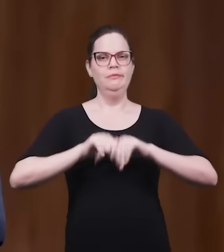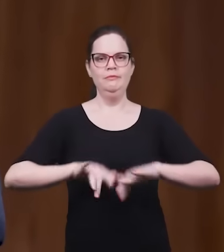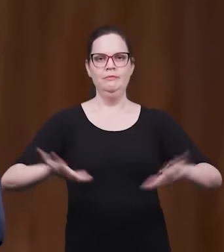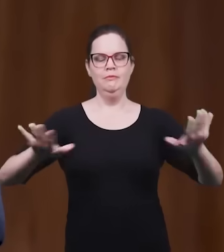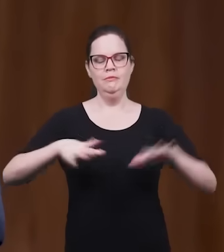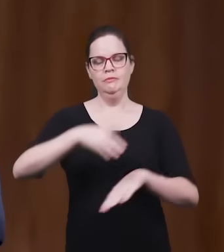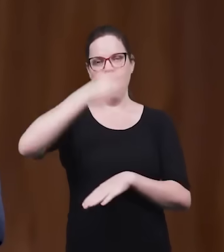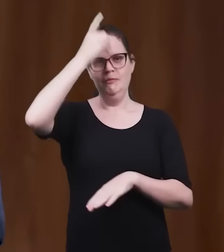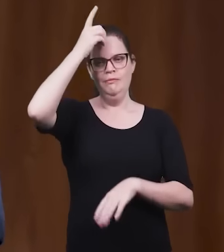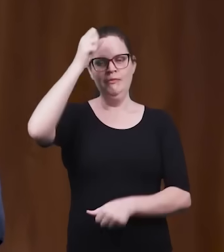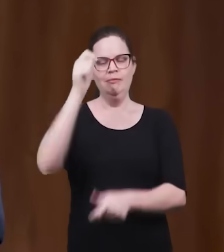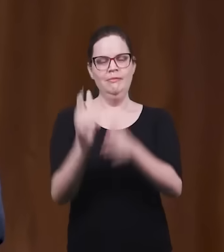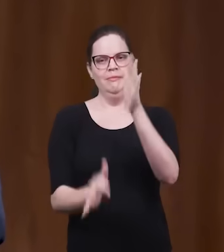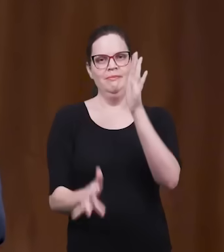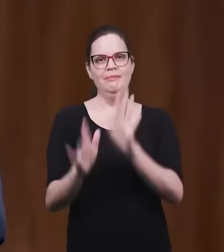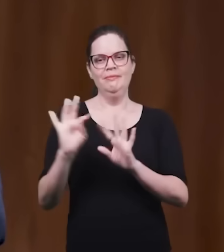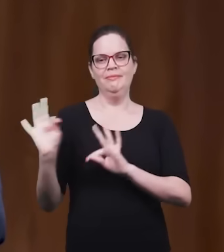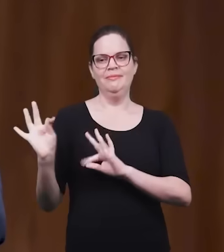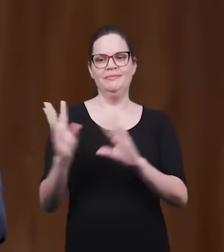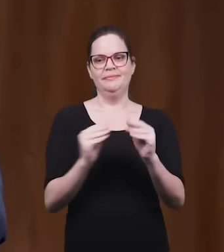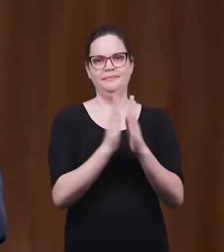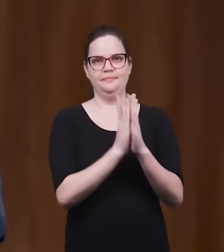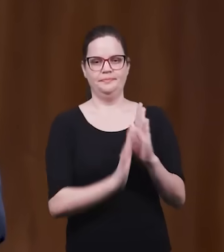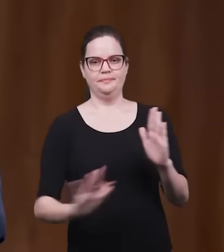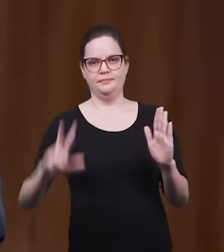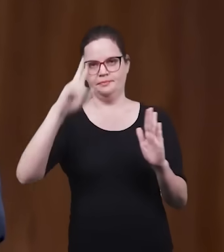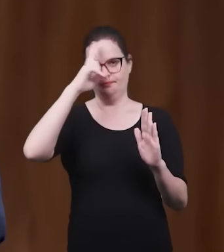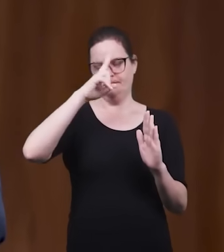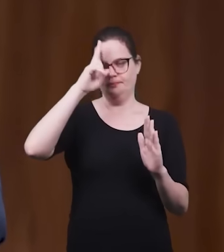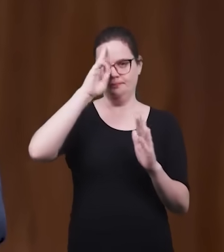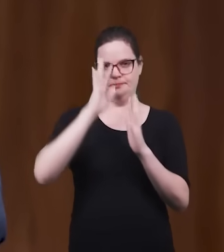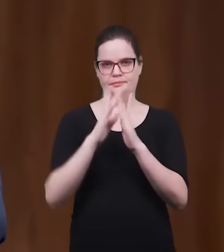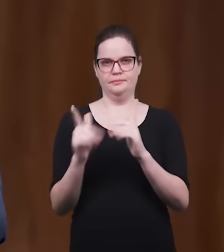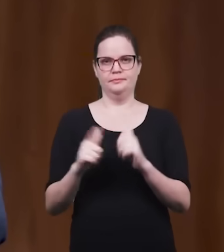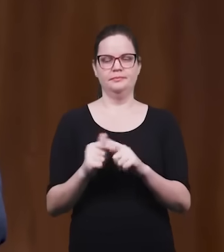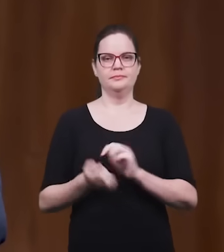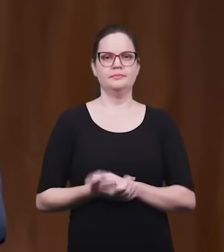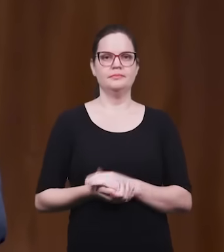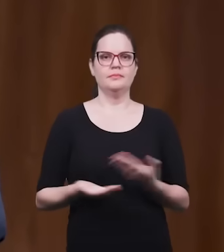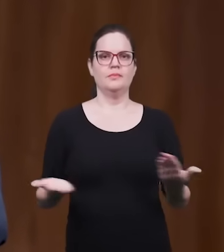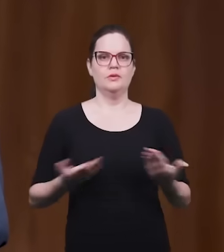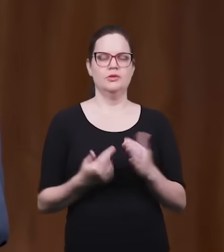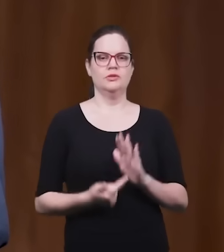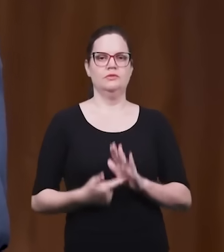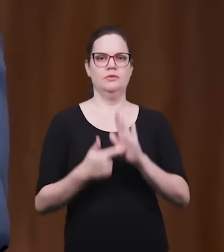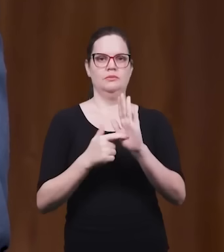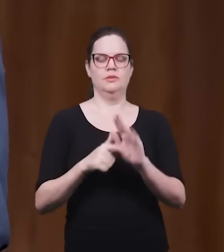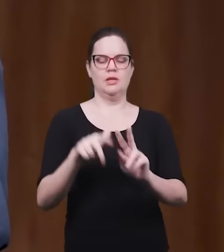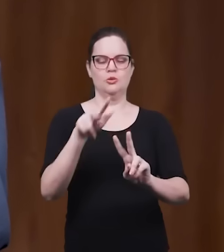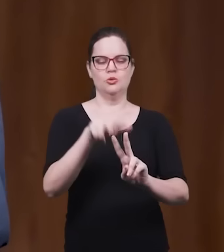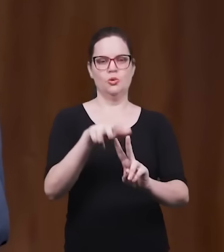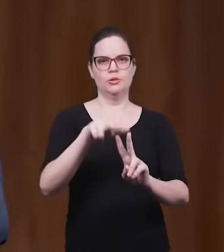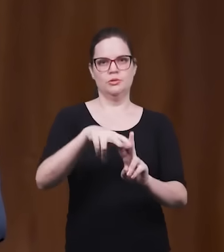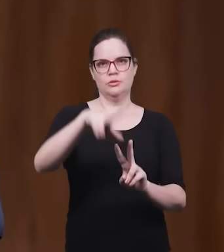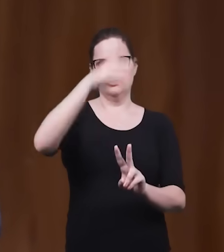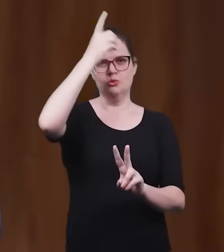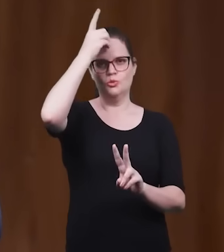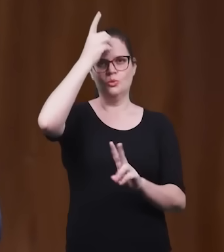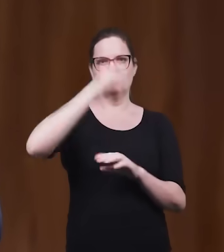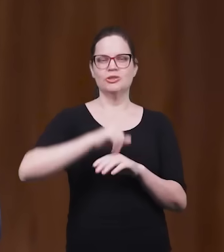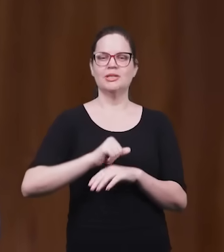da igreja. E hoje nós vamos abordar dois dons muito importantes, talvez os